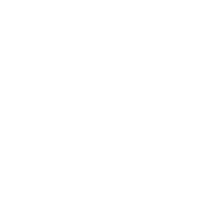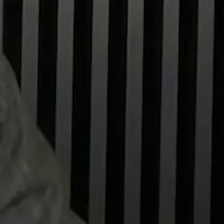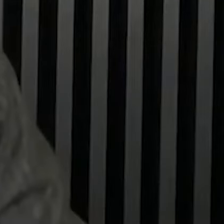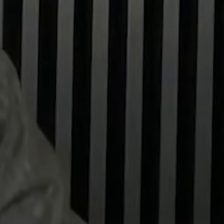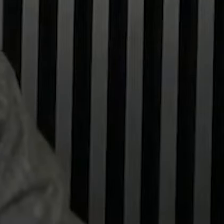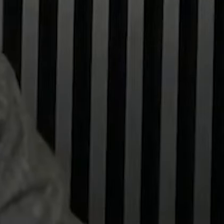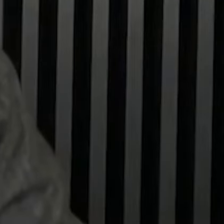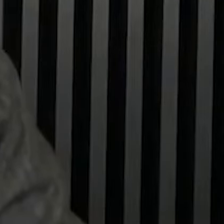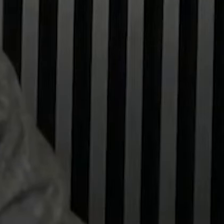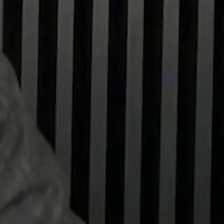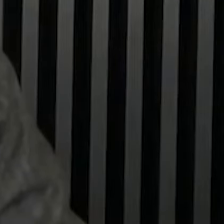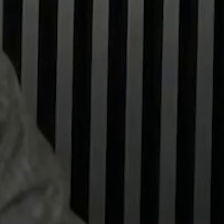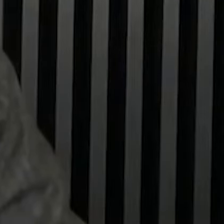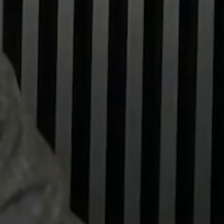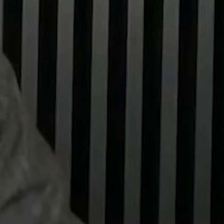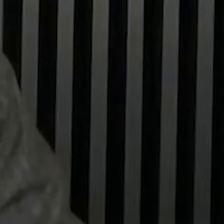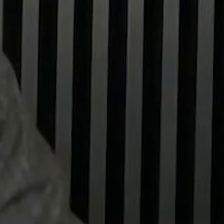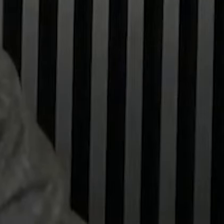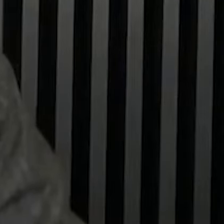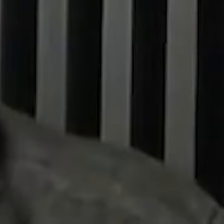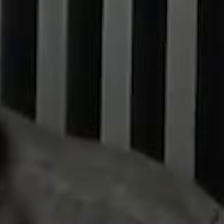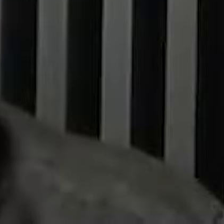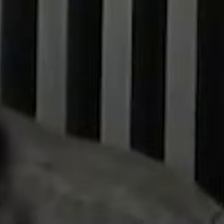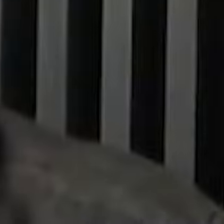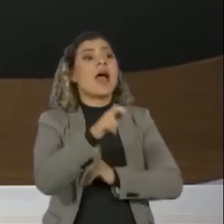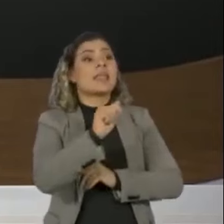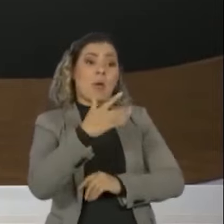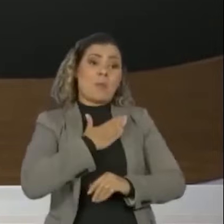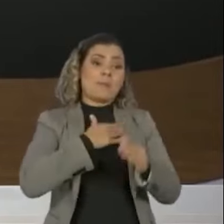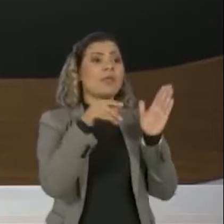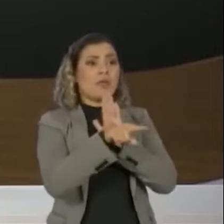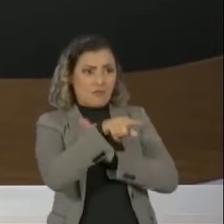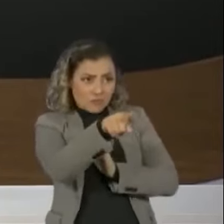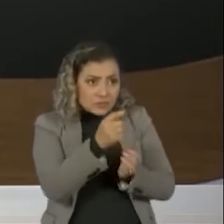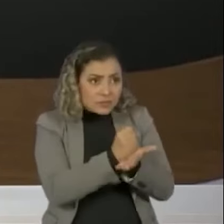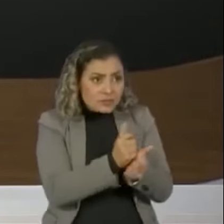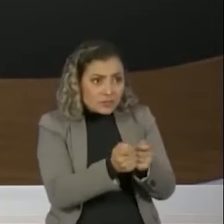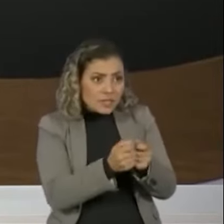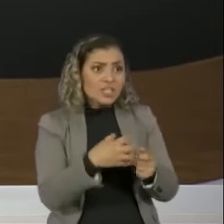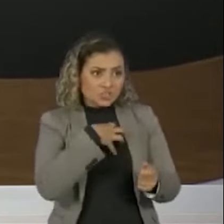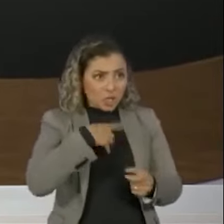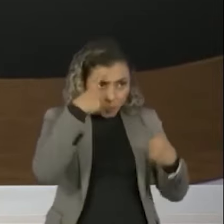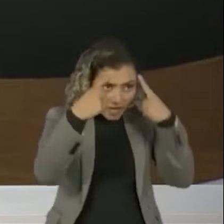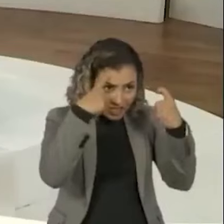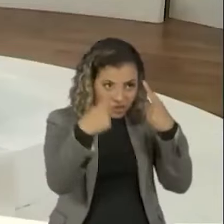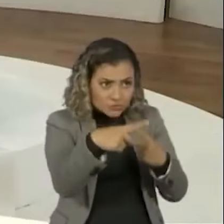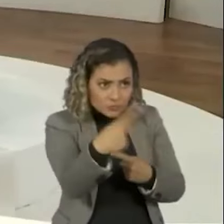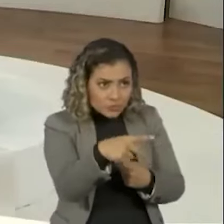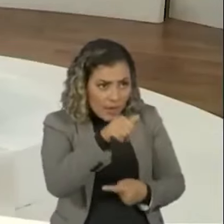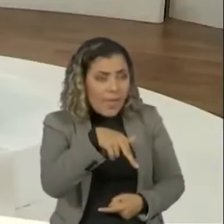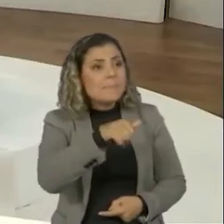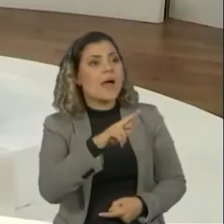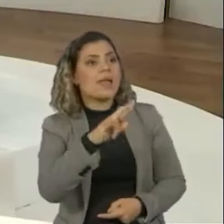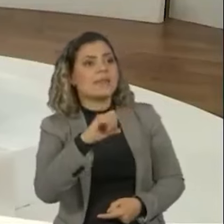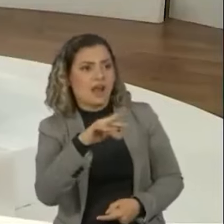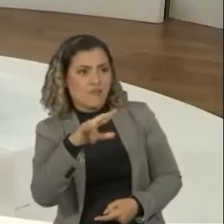na verdade aqui que mais me dá prazer nesse momento vai jogar minecraft você joga no modo criativo do minecraft atrás uma